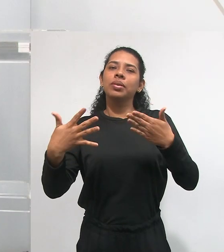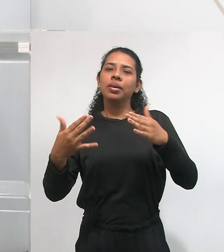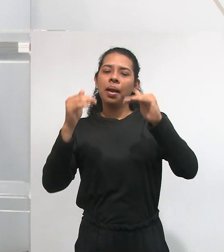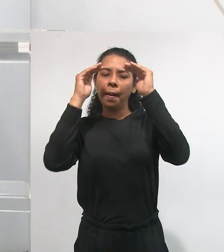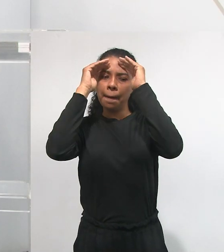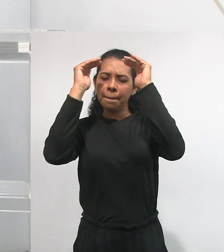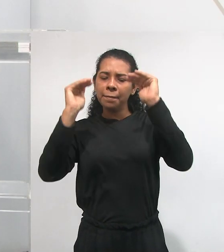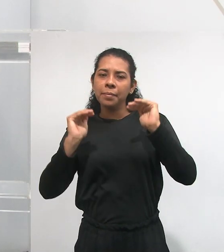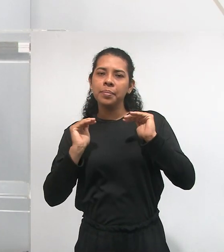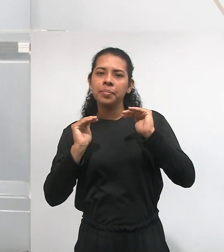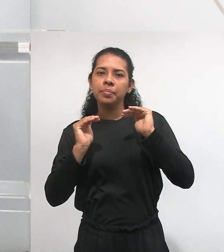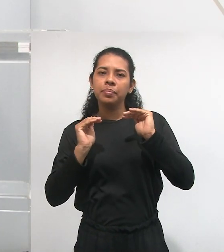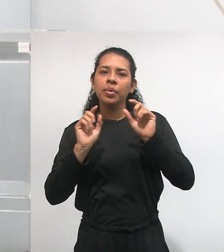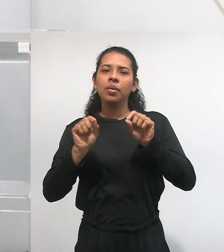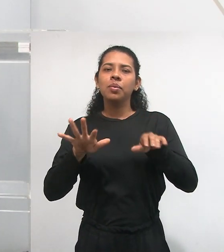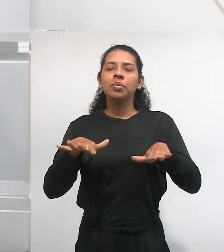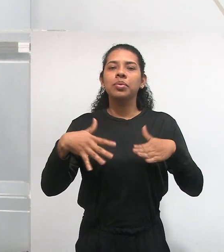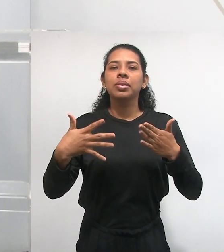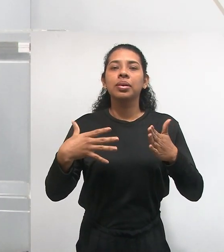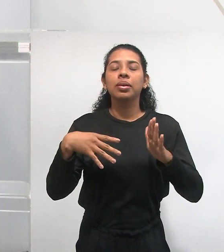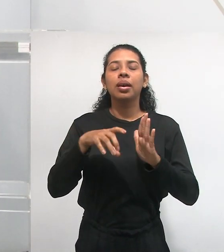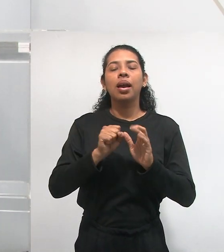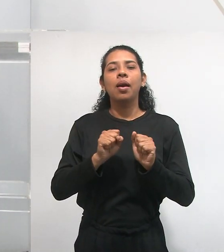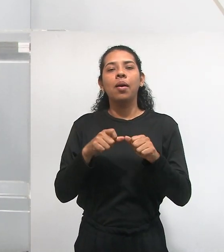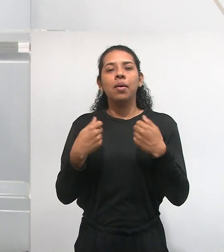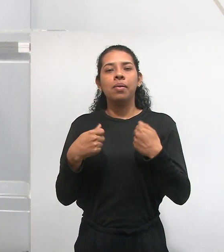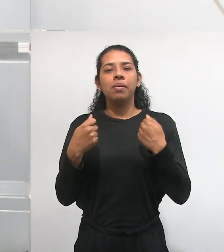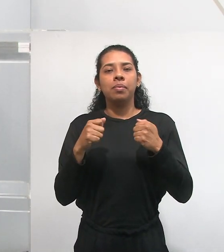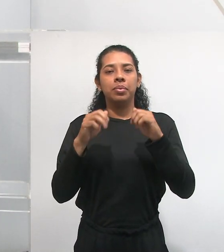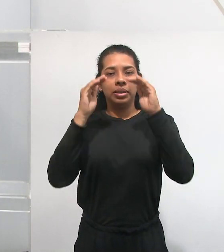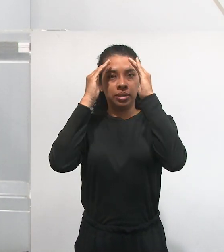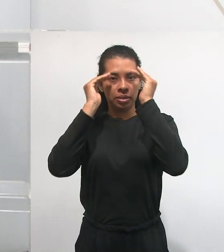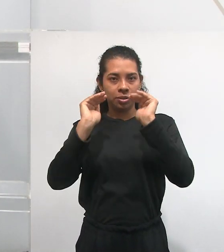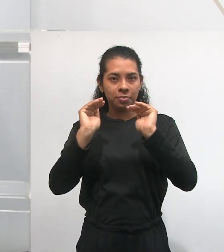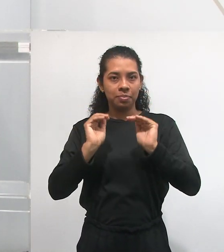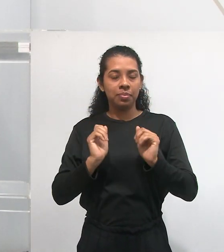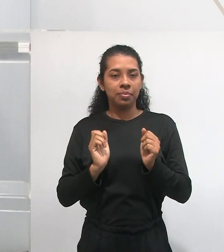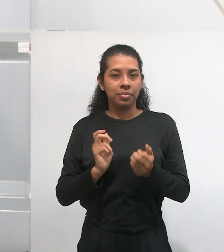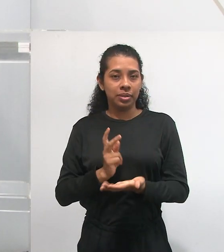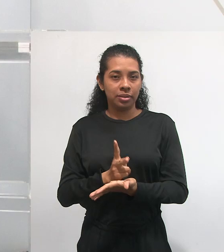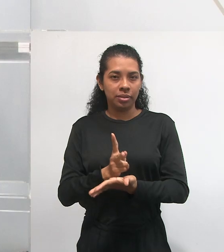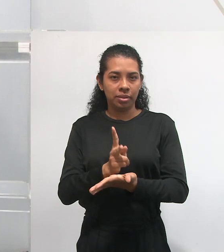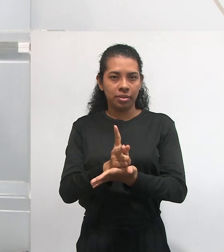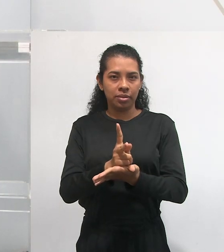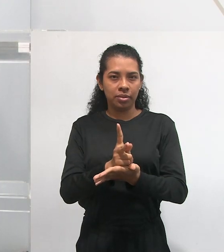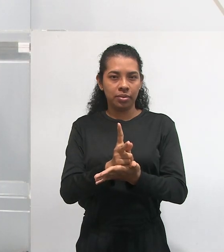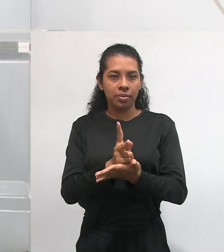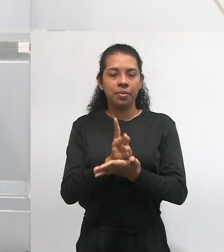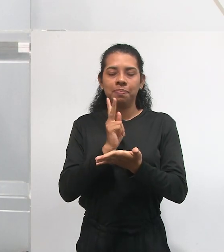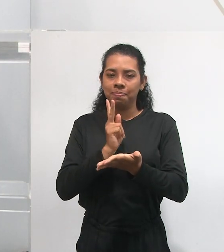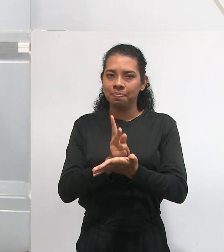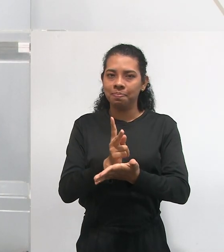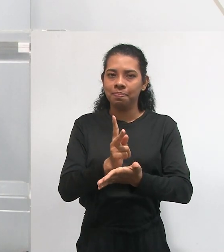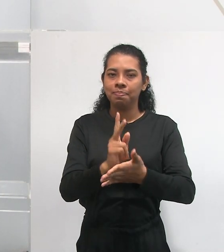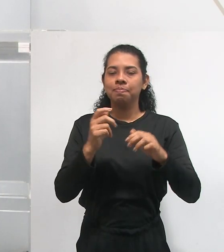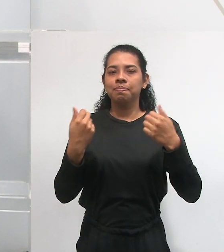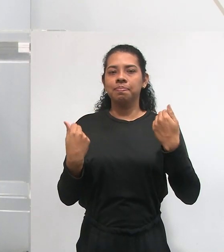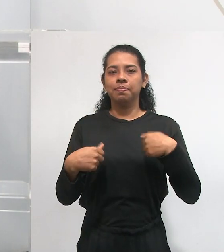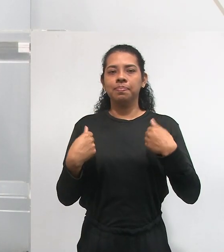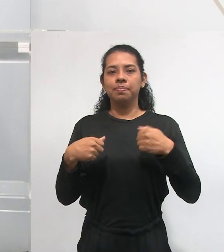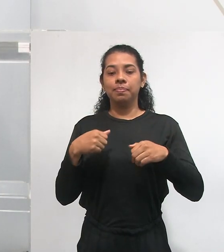os nossos direitos. Então, dentro desse processo, você precisa desenvolver essa comunicação e